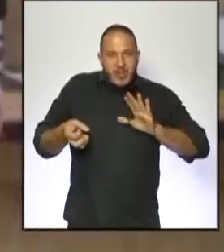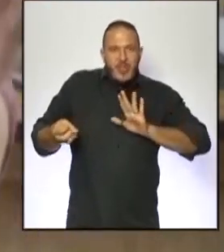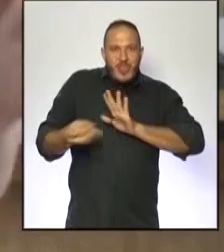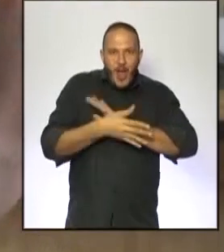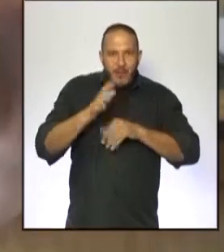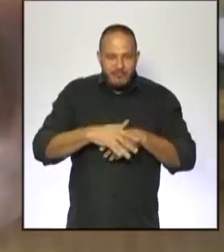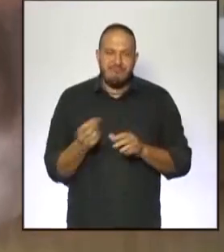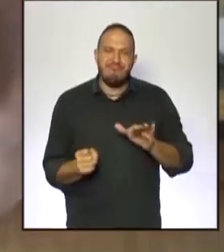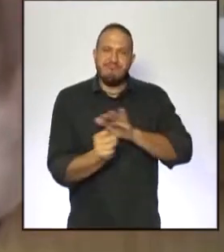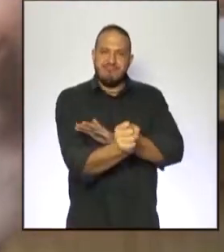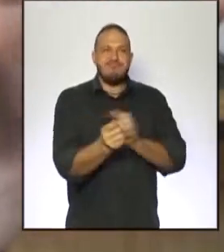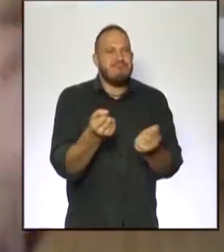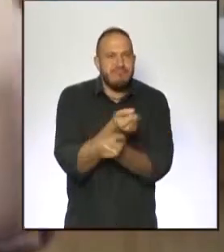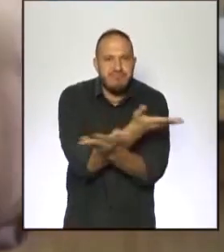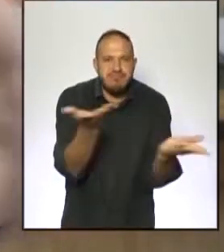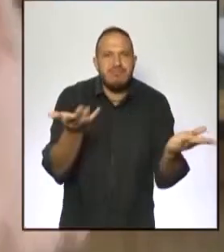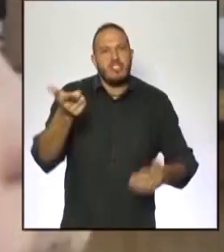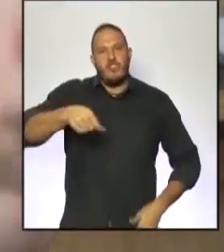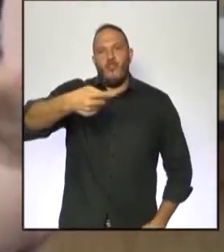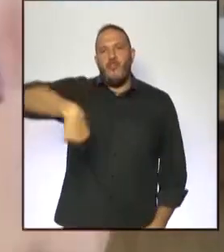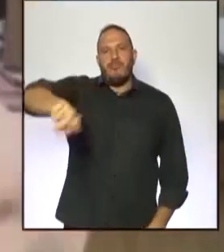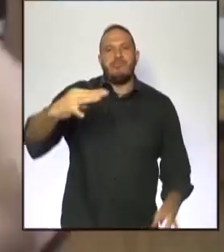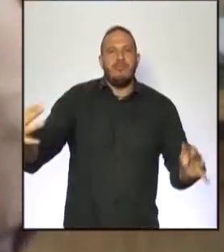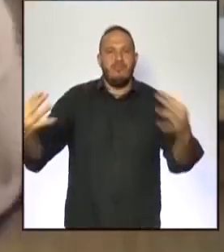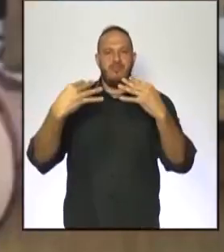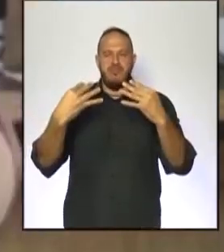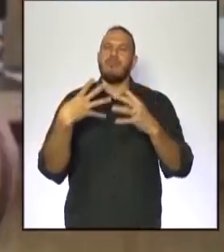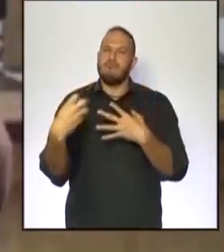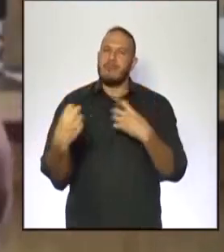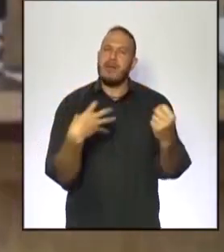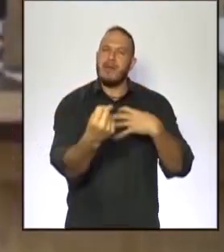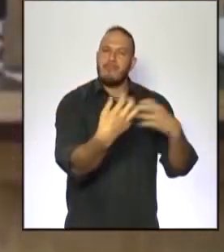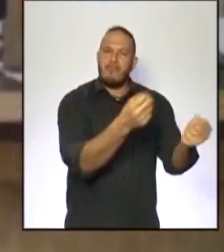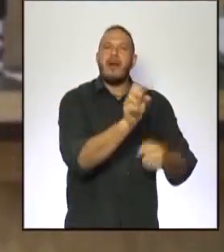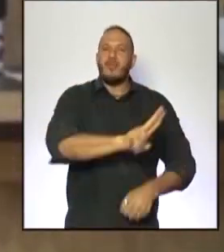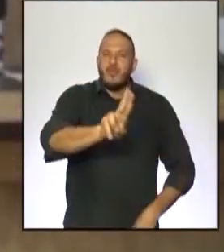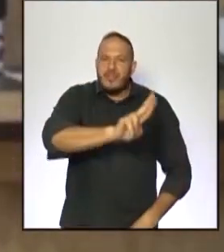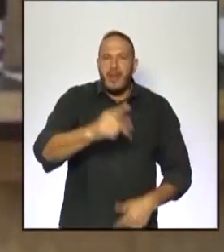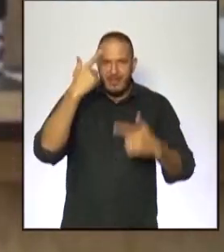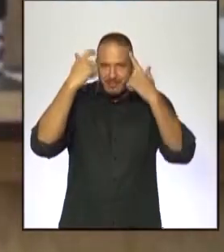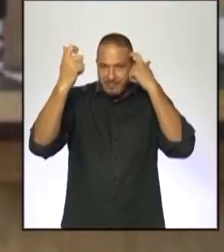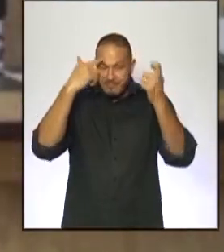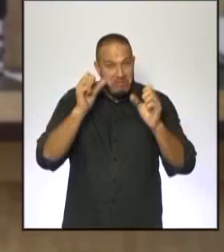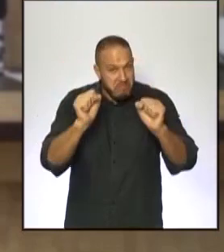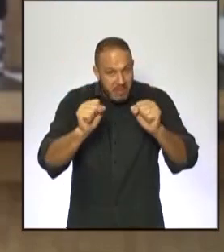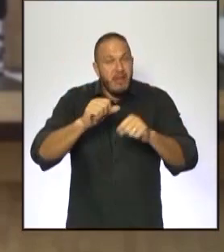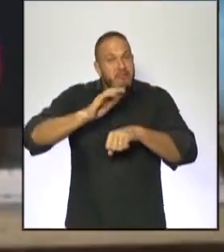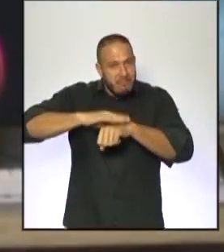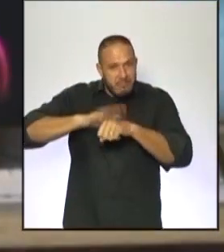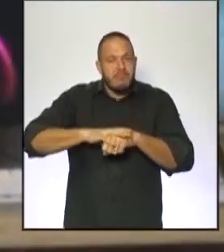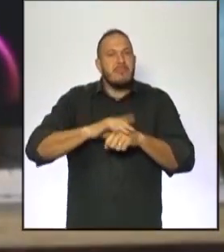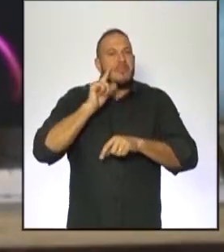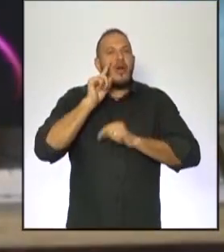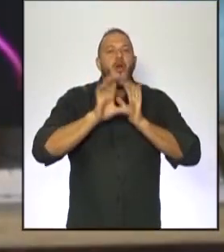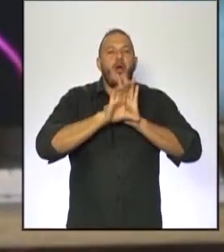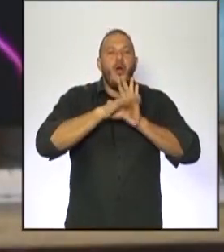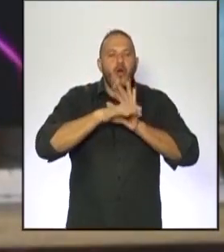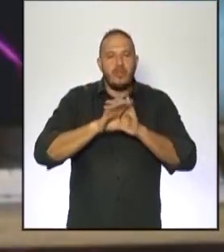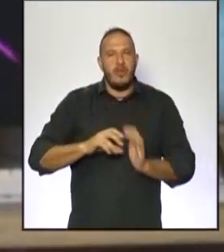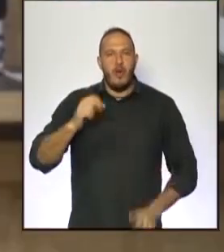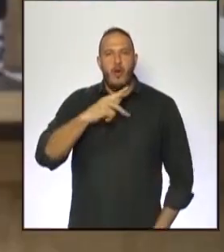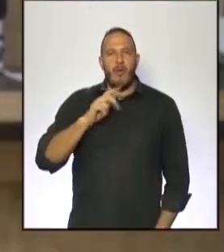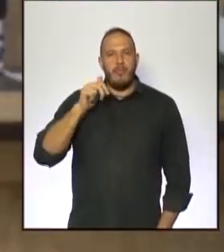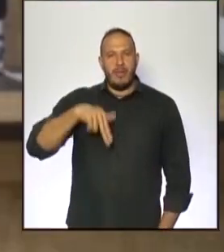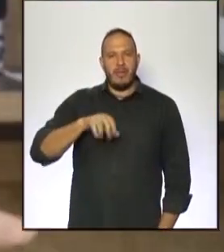e colocar aberto de novo para que outros possam utilizar a sua ideia. É o conceito do open